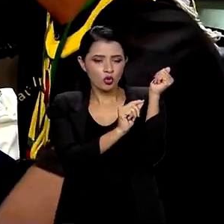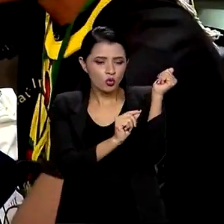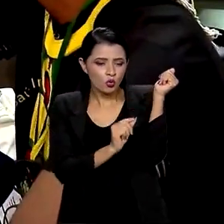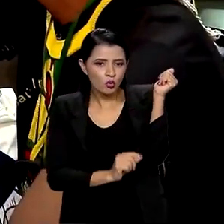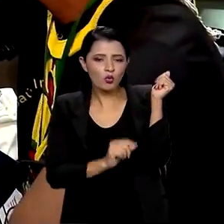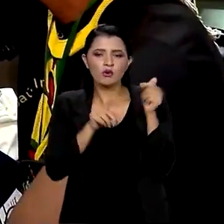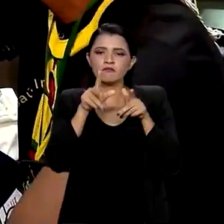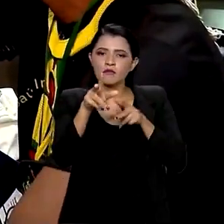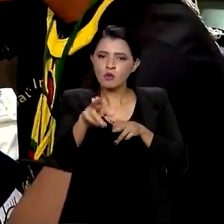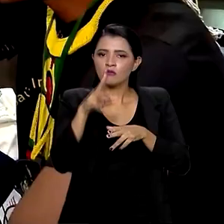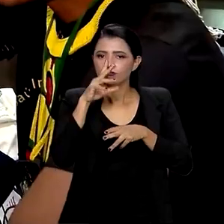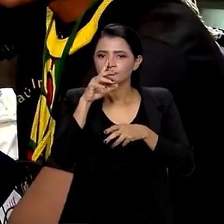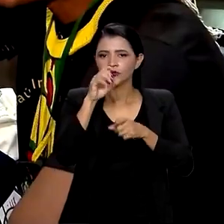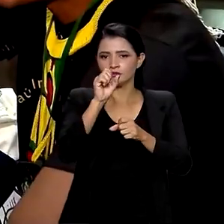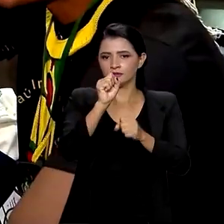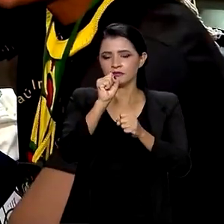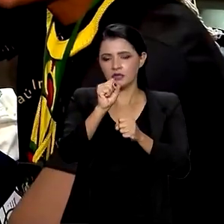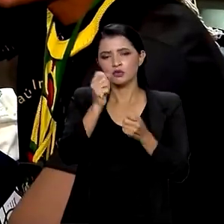fortalecimento